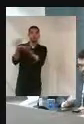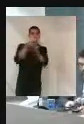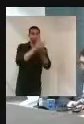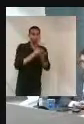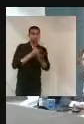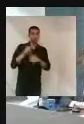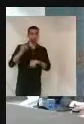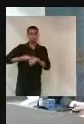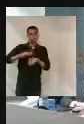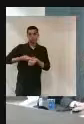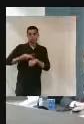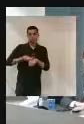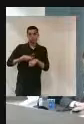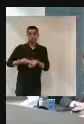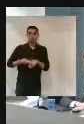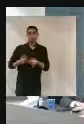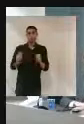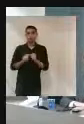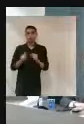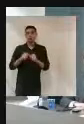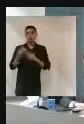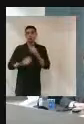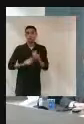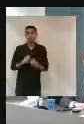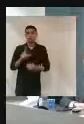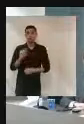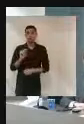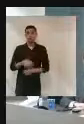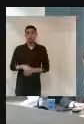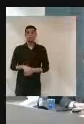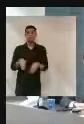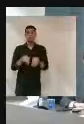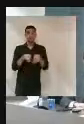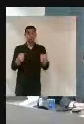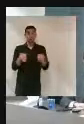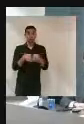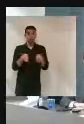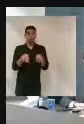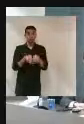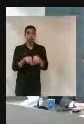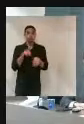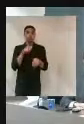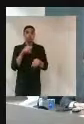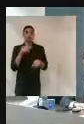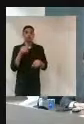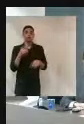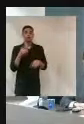rio, é que a areia, quando você extrai do rio, ela não tem